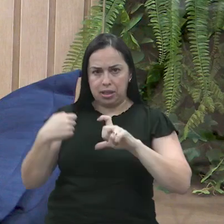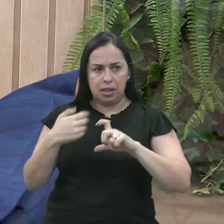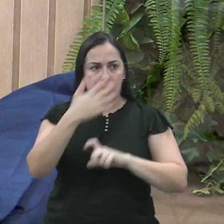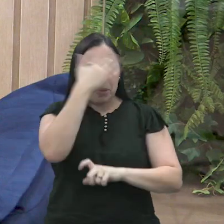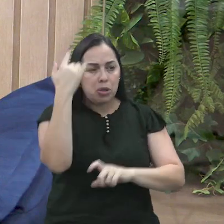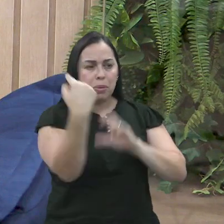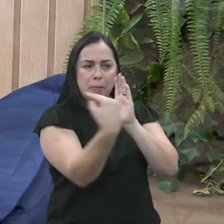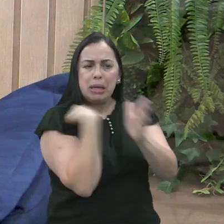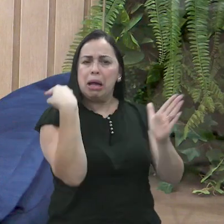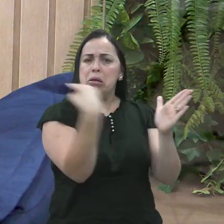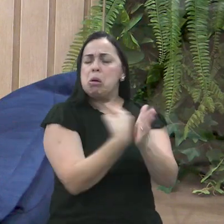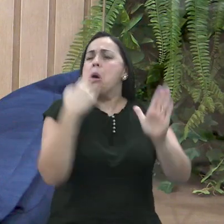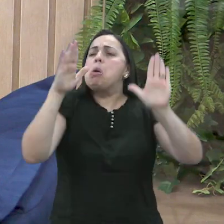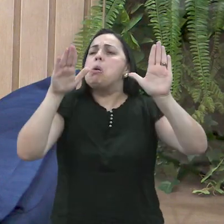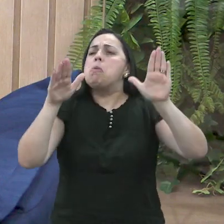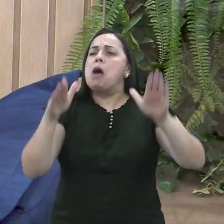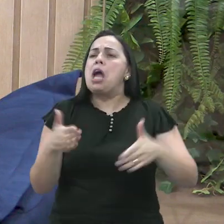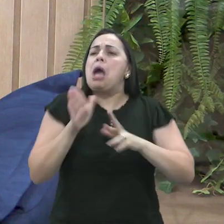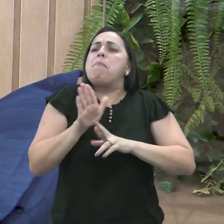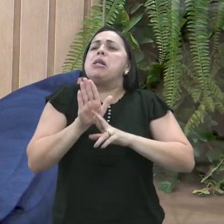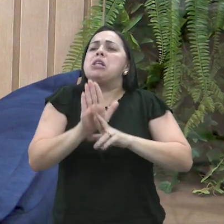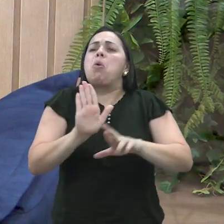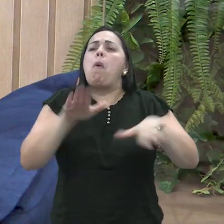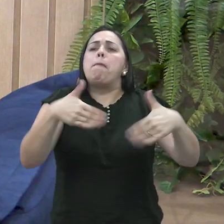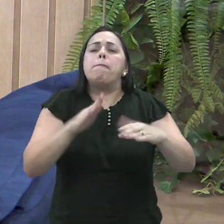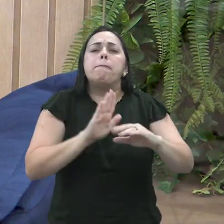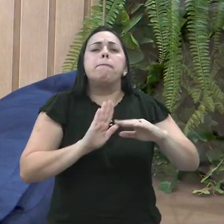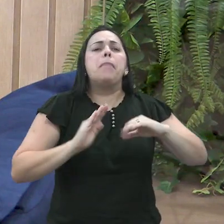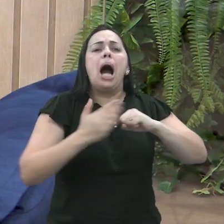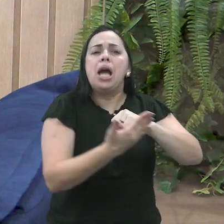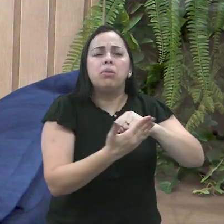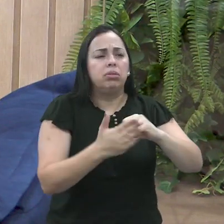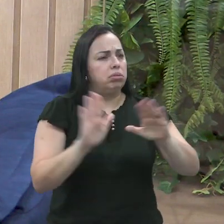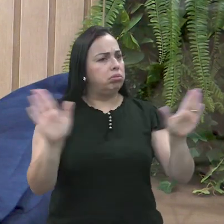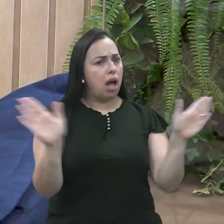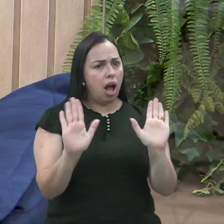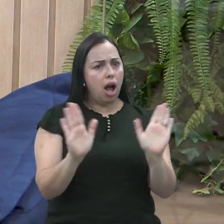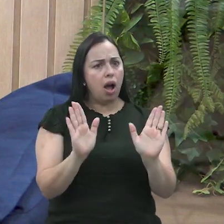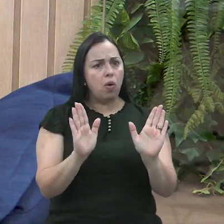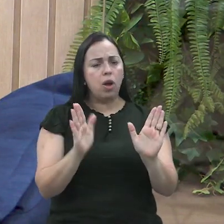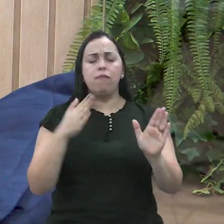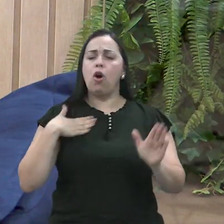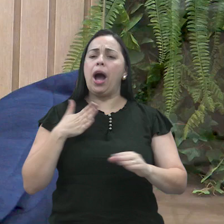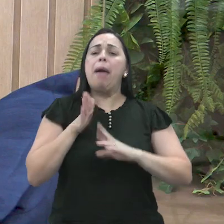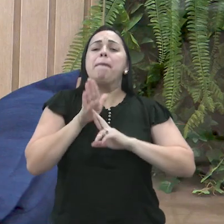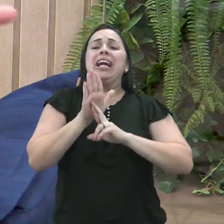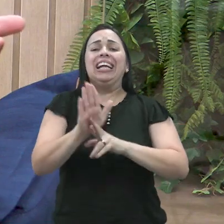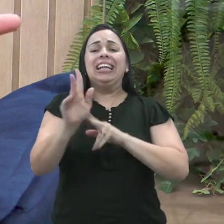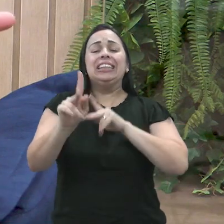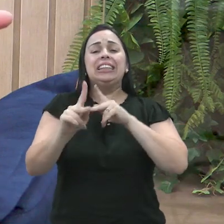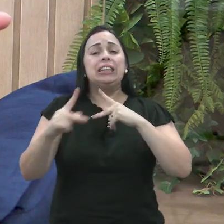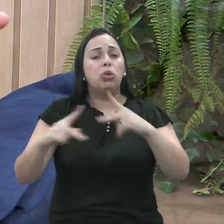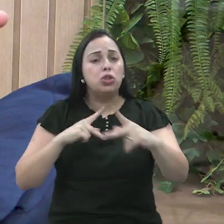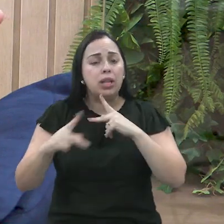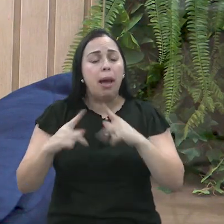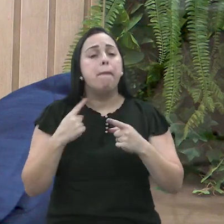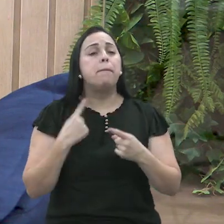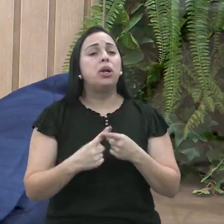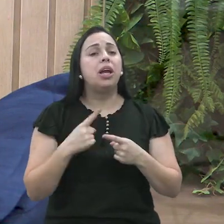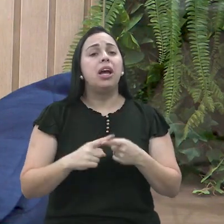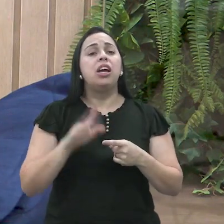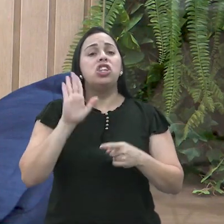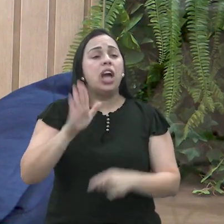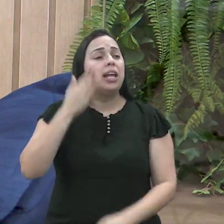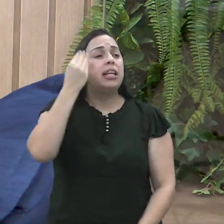campanha que foi muito interessante. As pessoas me perguntavam assim, mas você vai ser vereador de que lugar, de que bairro? Eu falava assim, querido, eu sou vereador da cidade inteira, porque eu passei minha